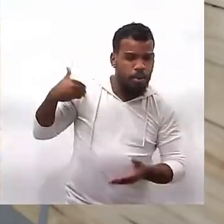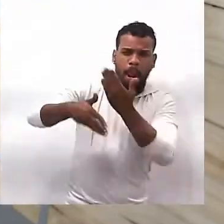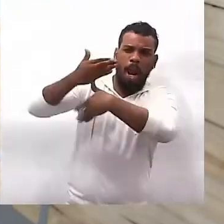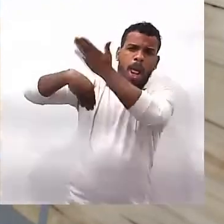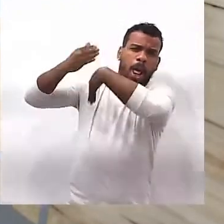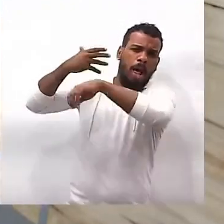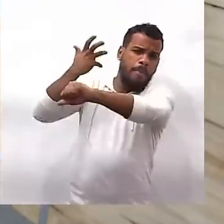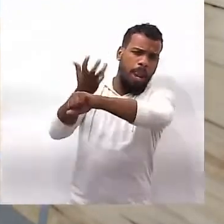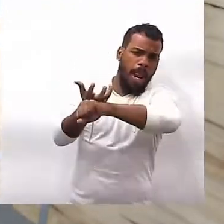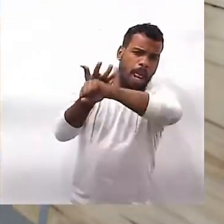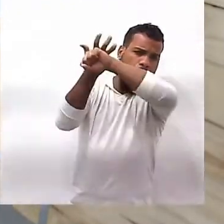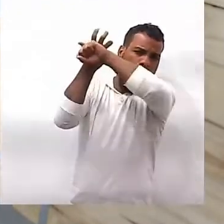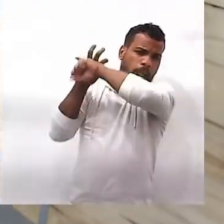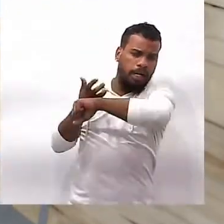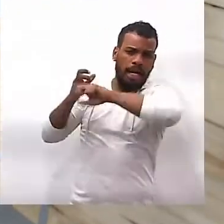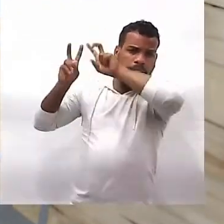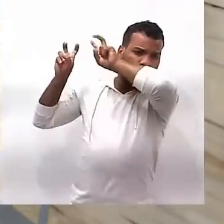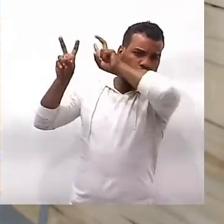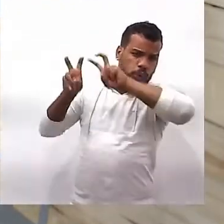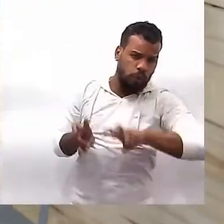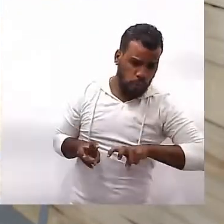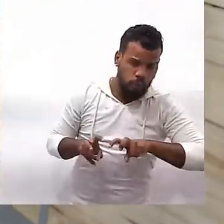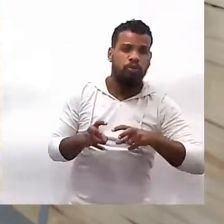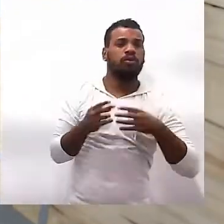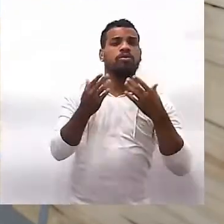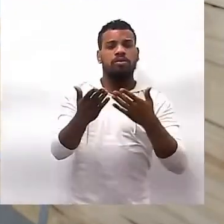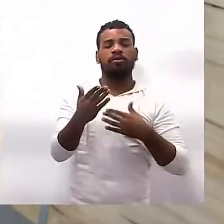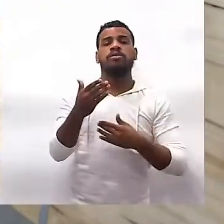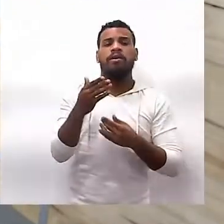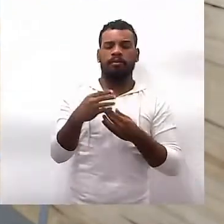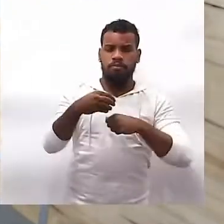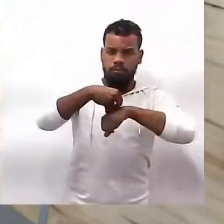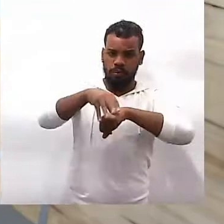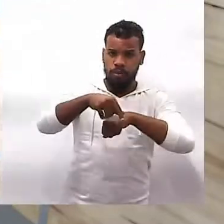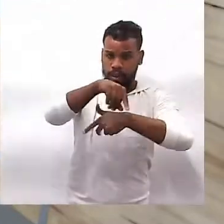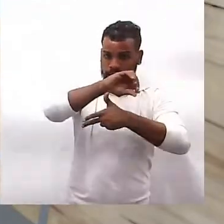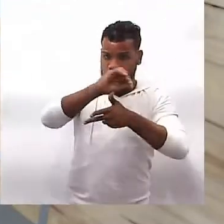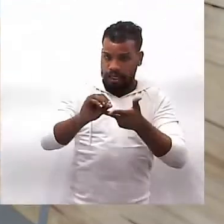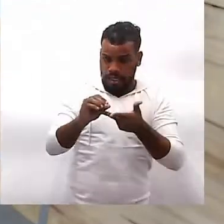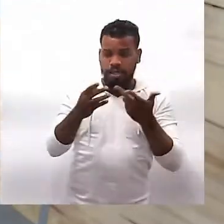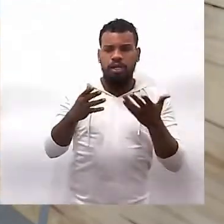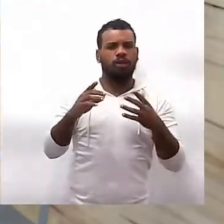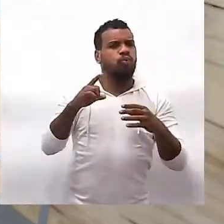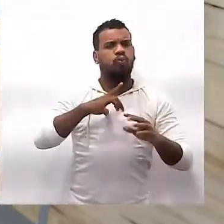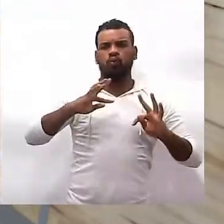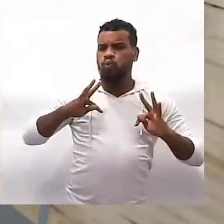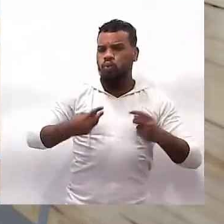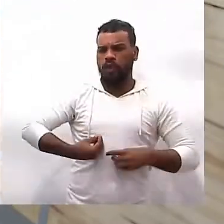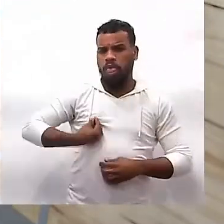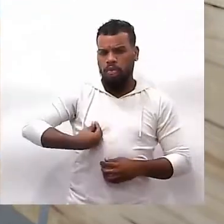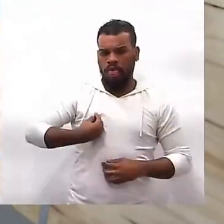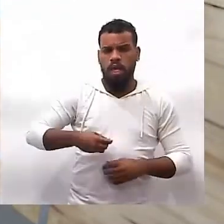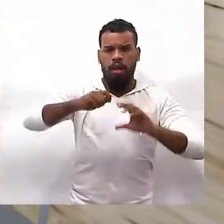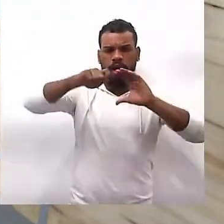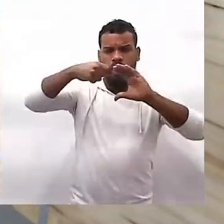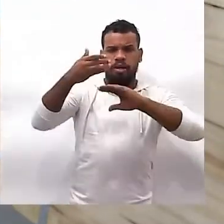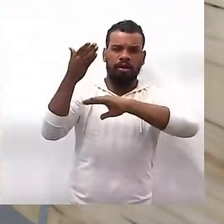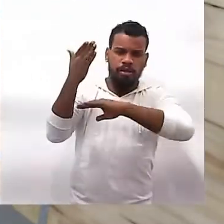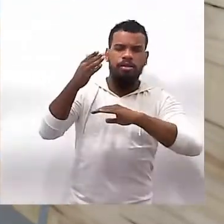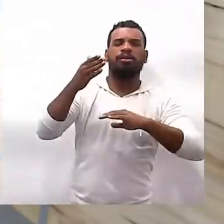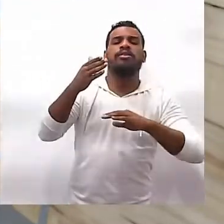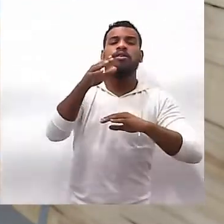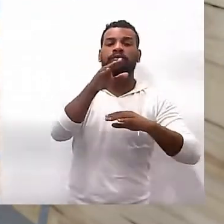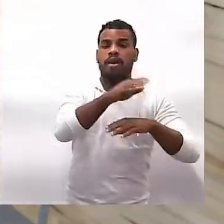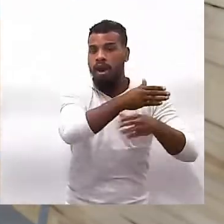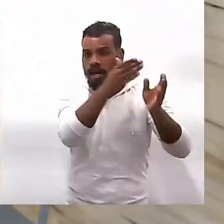as matérias, com todos os assuntos que vocês vão ser cobrados agora nesse Enem, tá tudo lá na aba de vídeos no canal do EducaPE. Então vai lá no